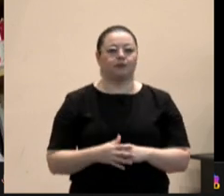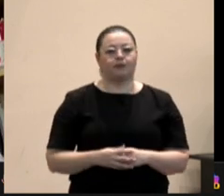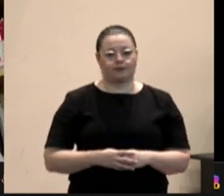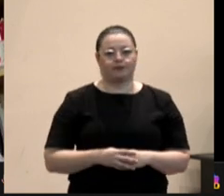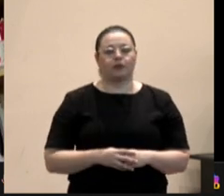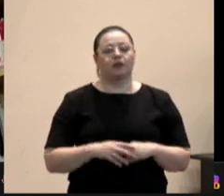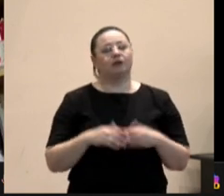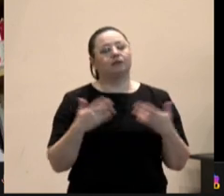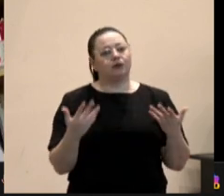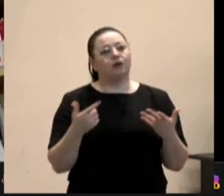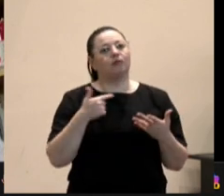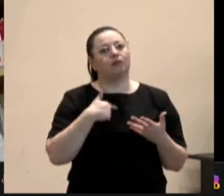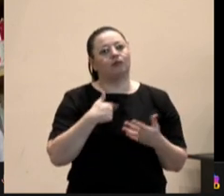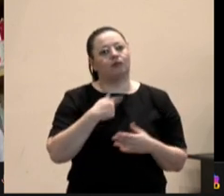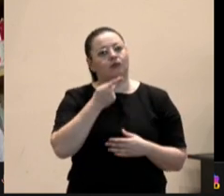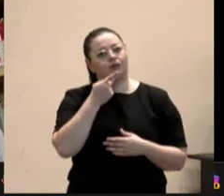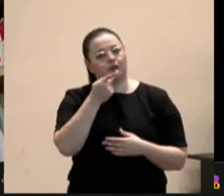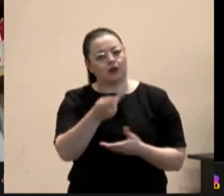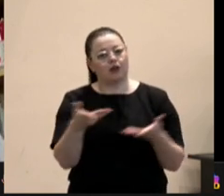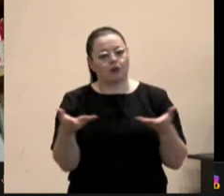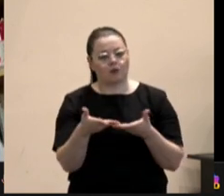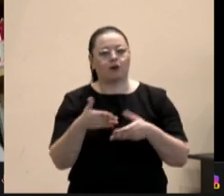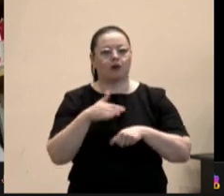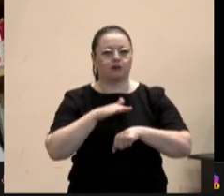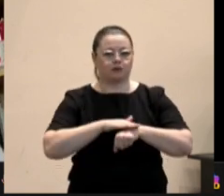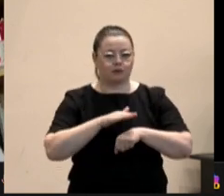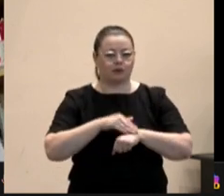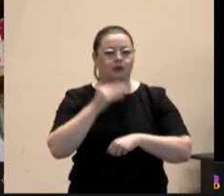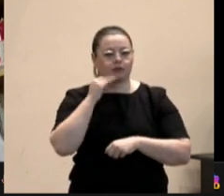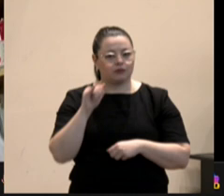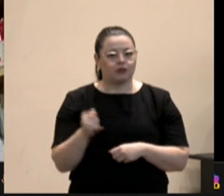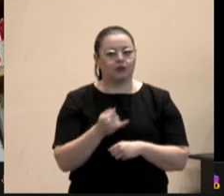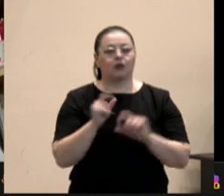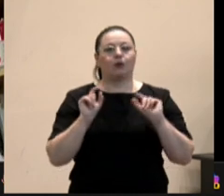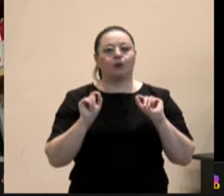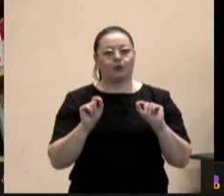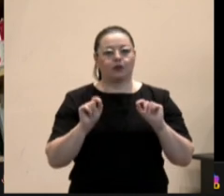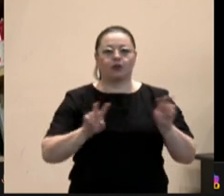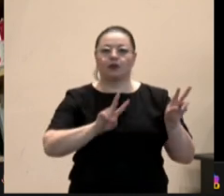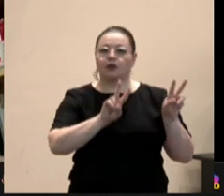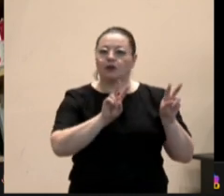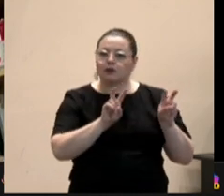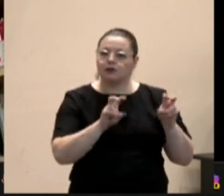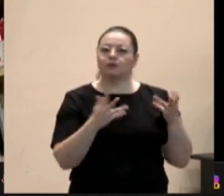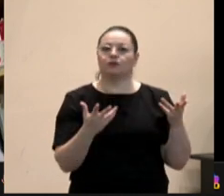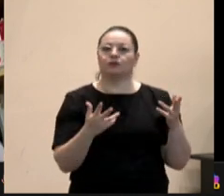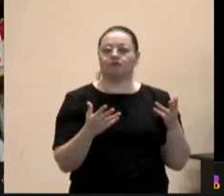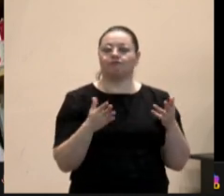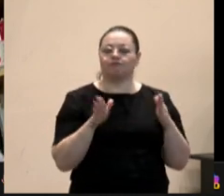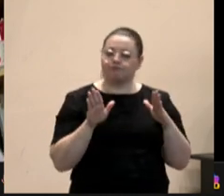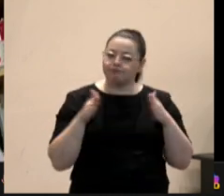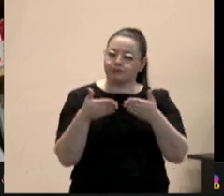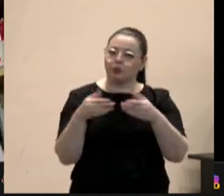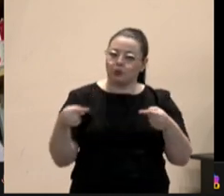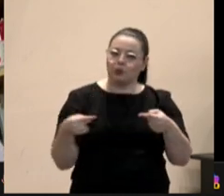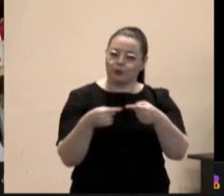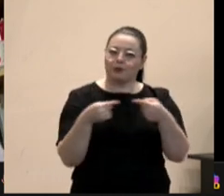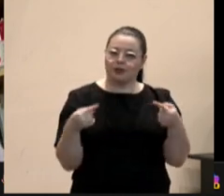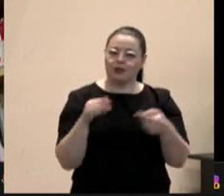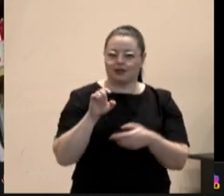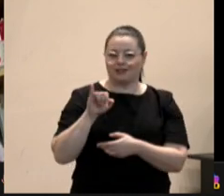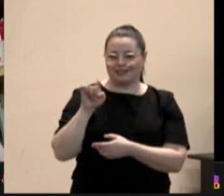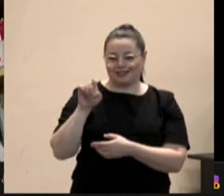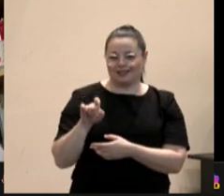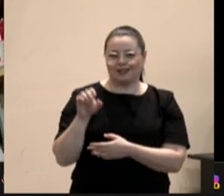minha fala aqui nesse momento às temáticas atinentes a esse eixo, destacando